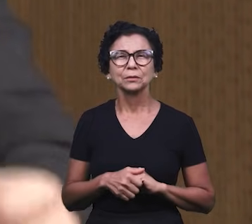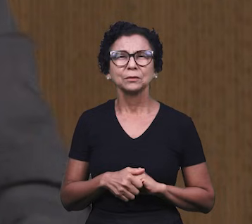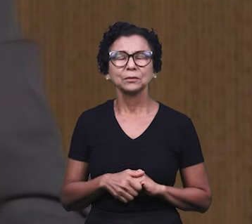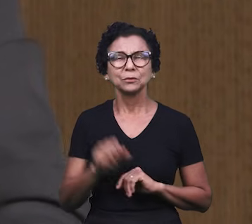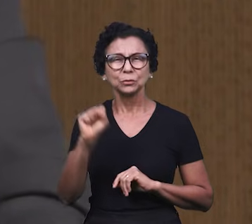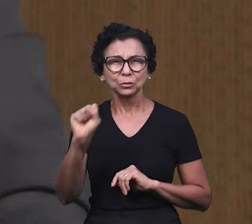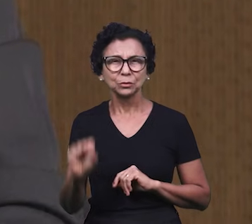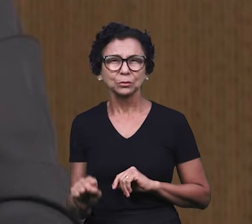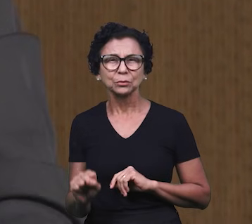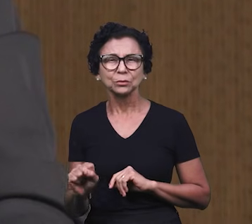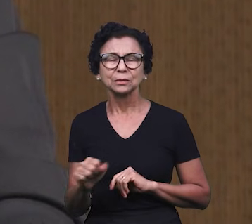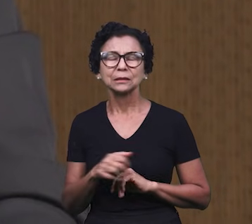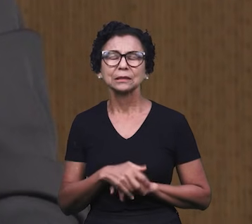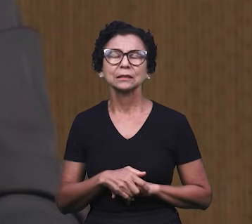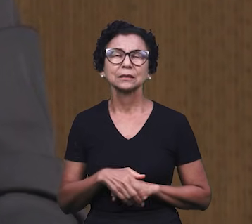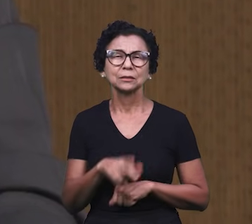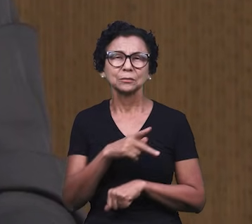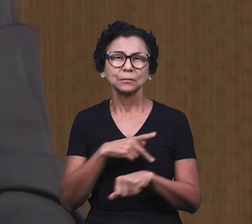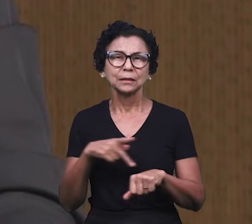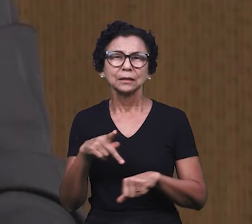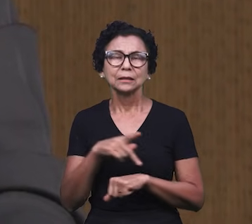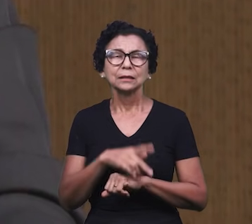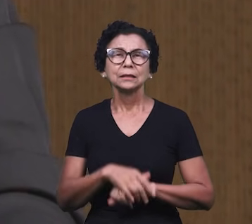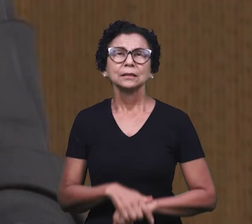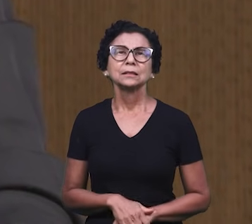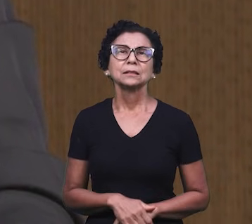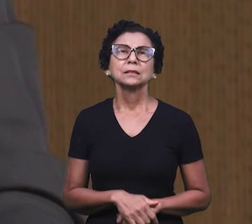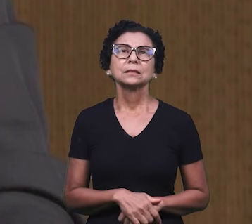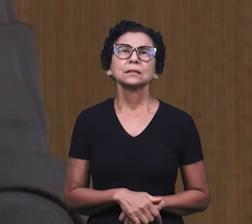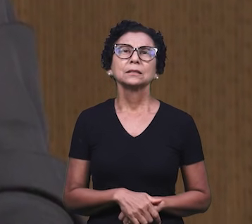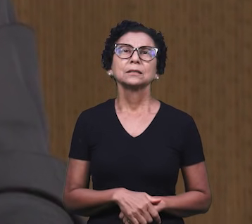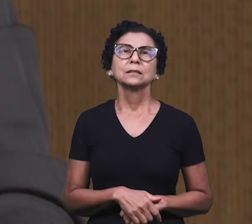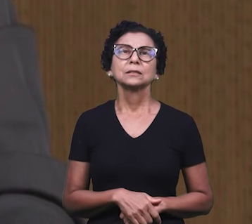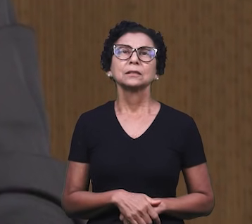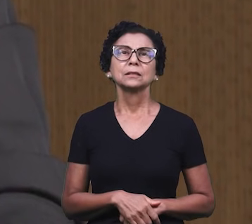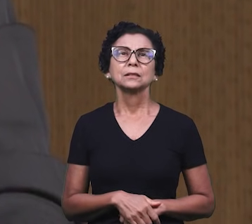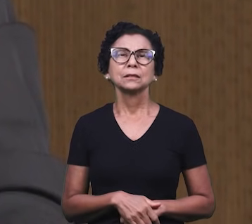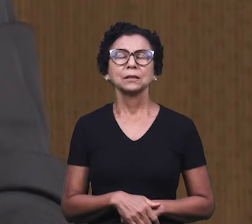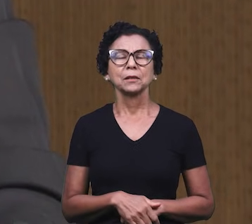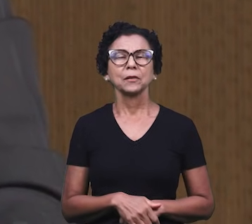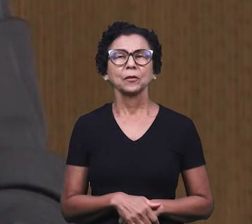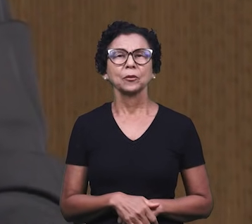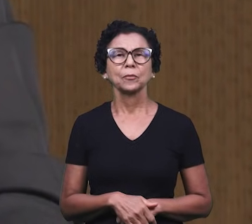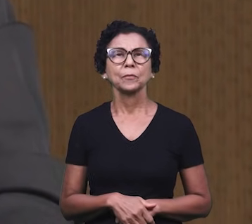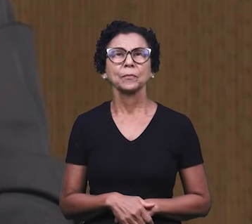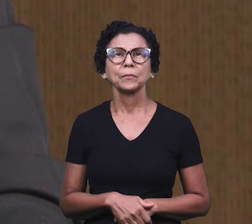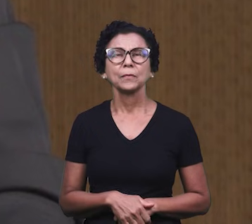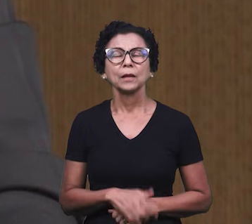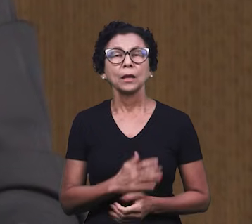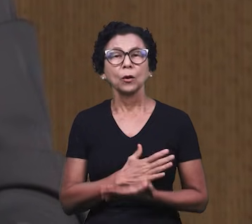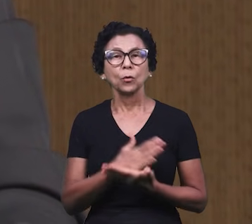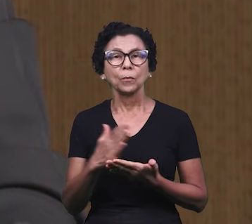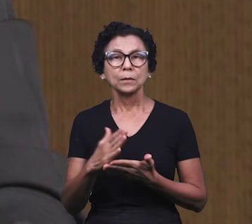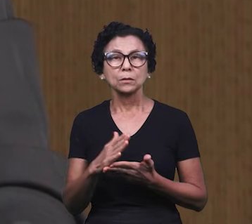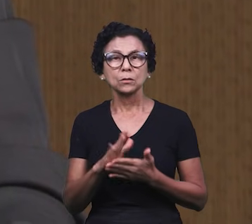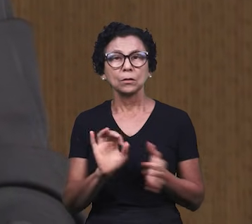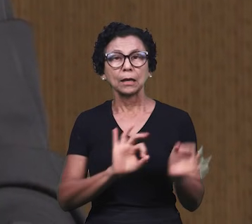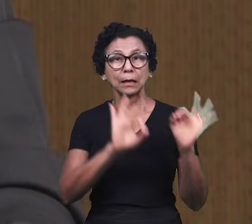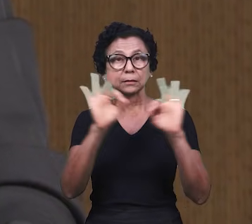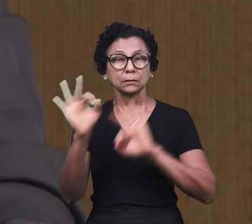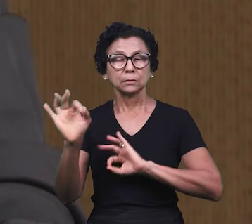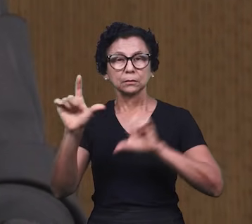cidade do sul do país, e ele viu a igreja, começou a acompanhar a TV Manaim, começou